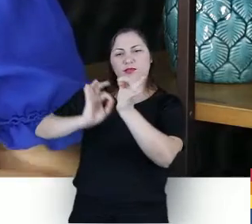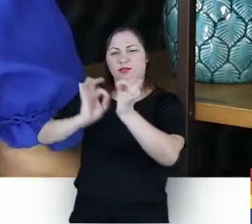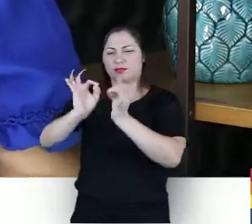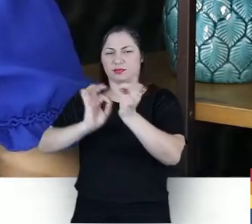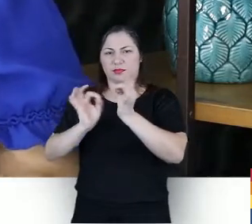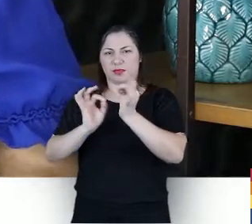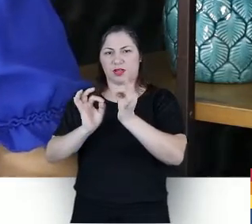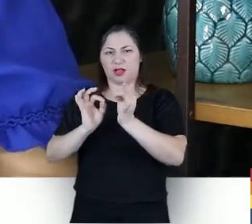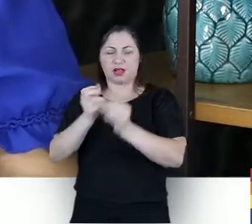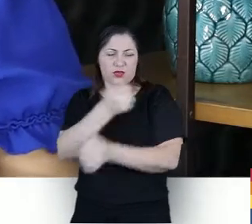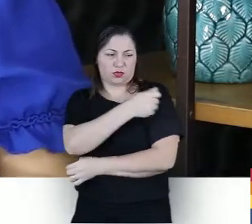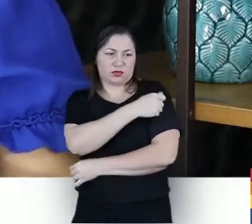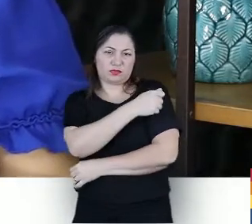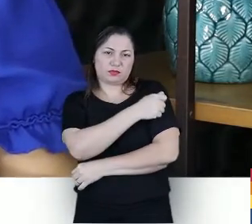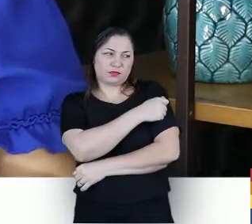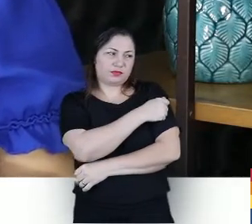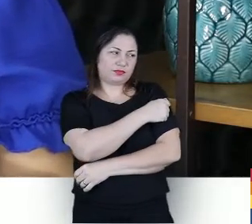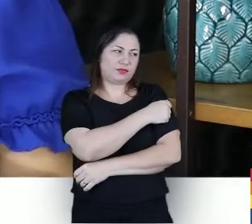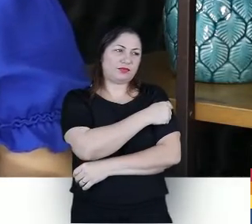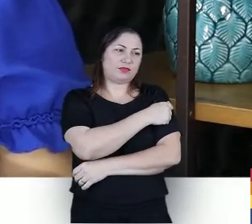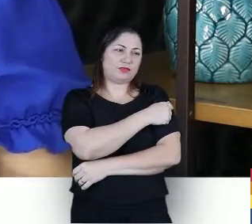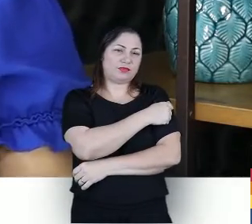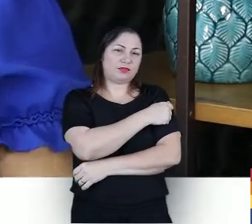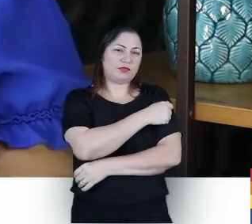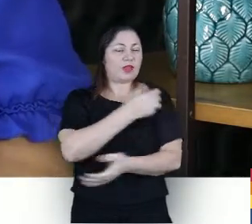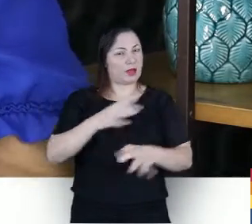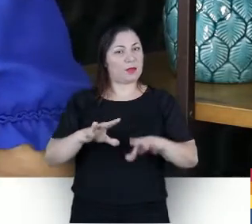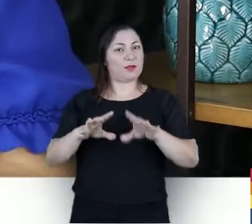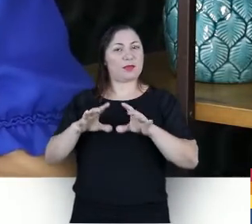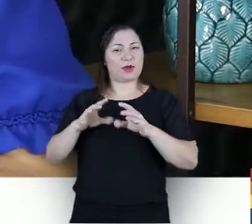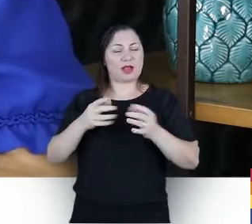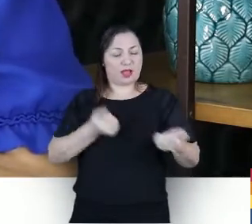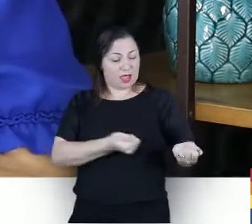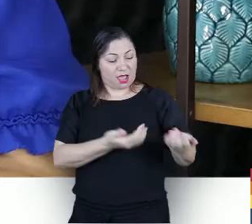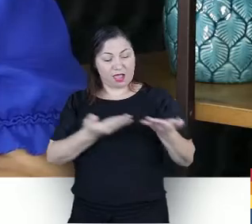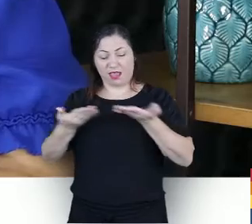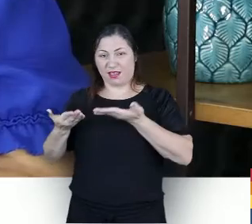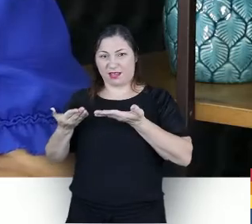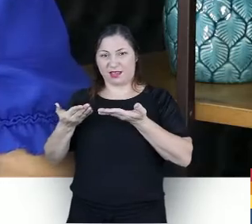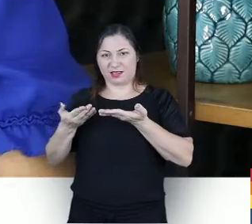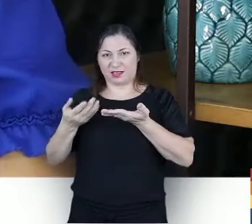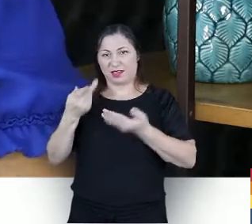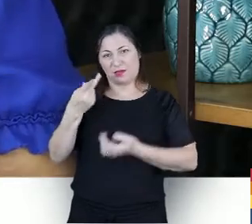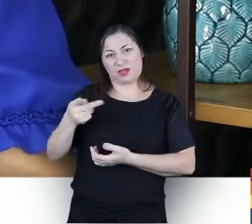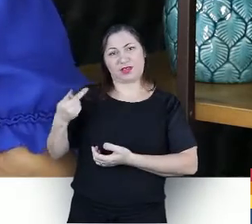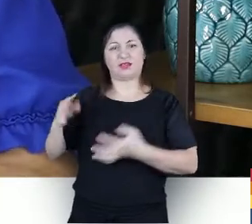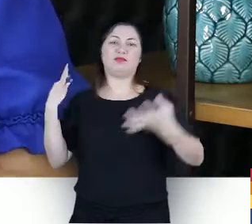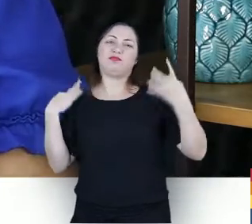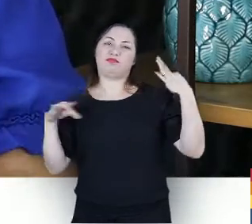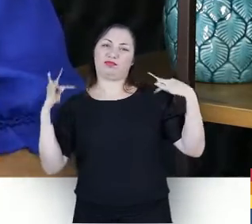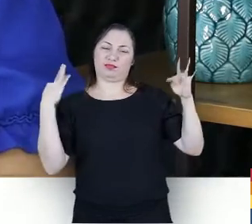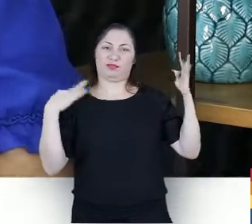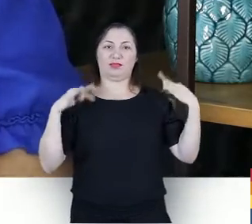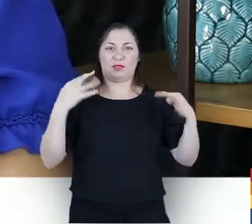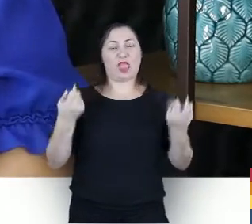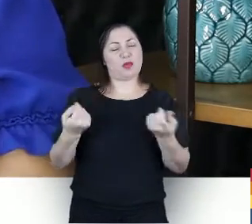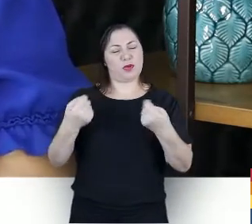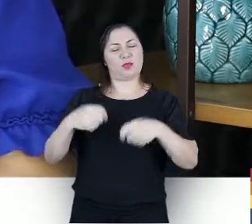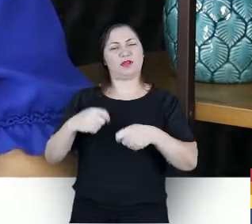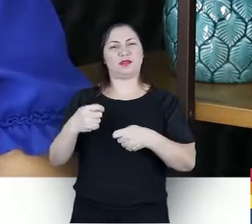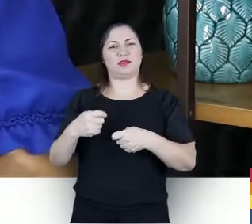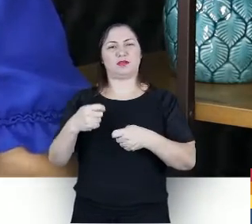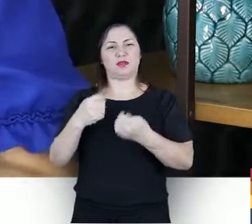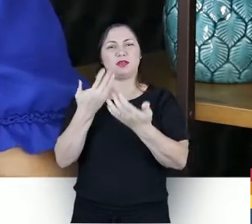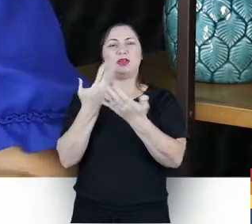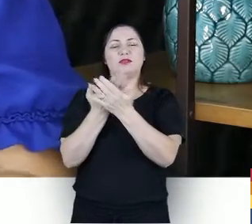se voltar nessa perspectiva. E também trazer para o nosso currículo aquilo que a gente chama de